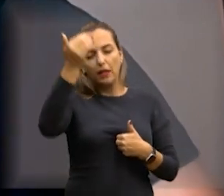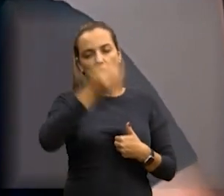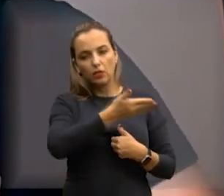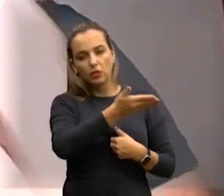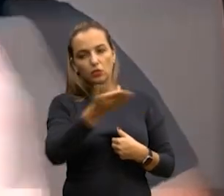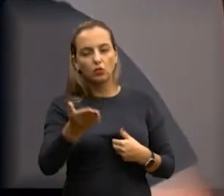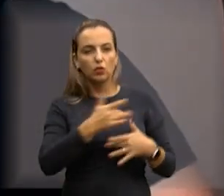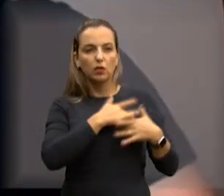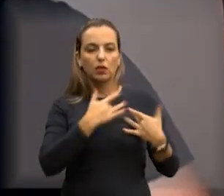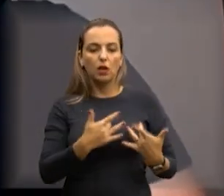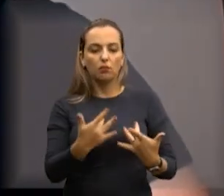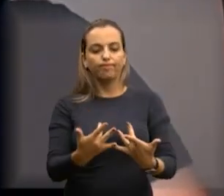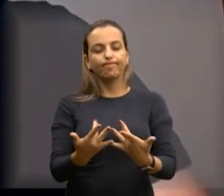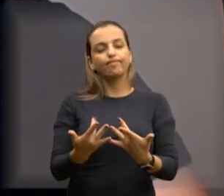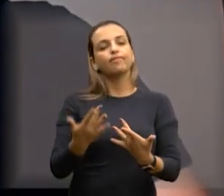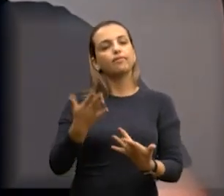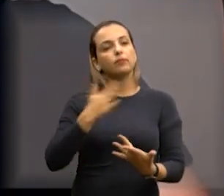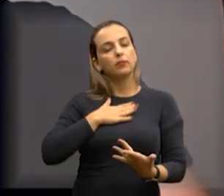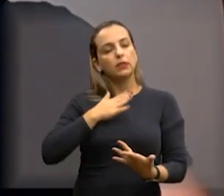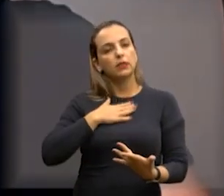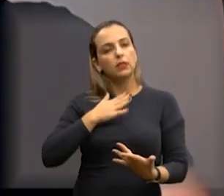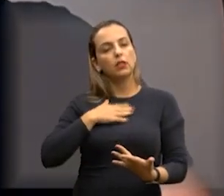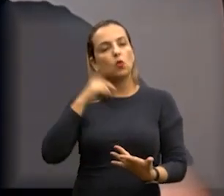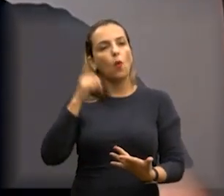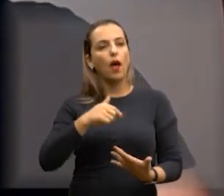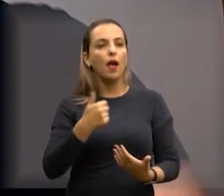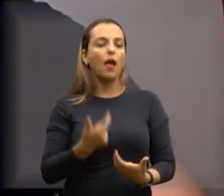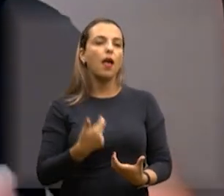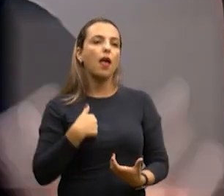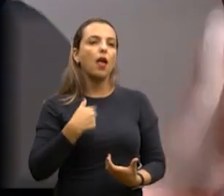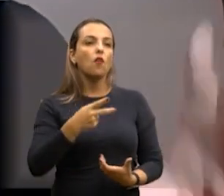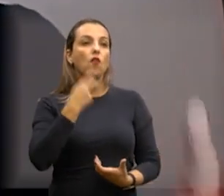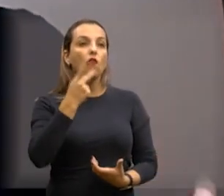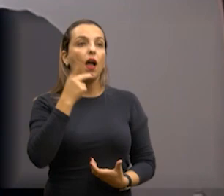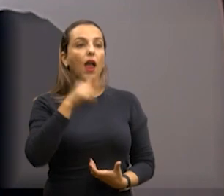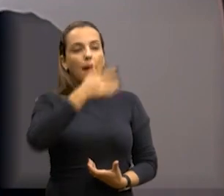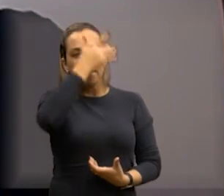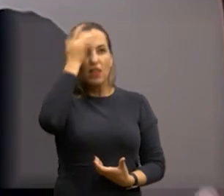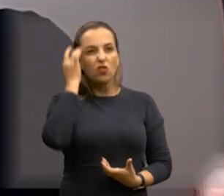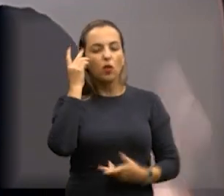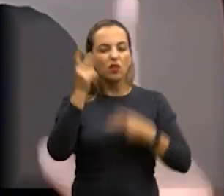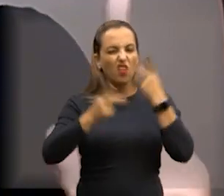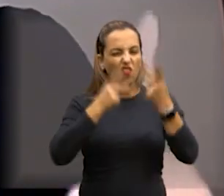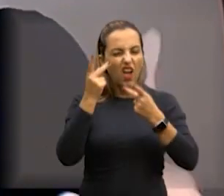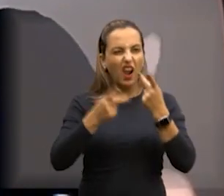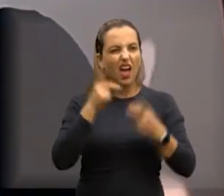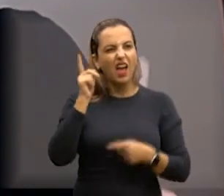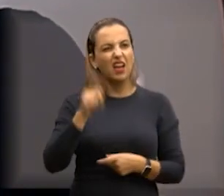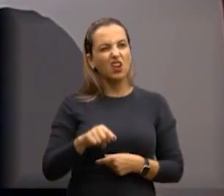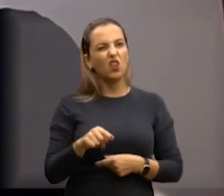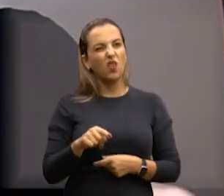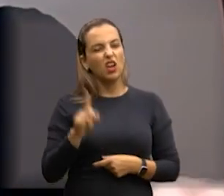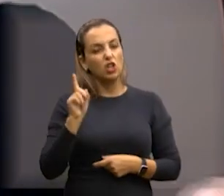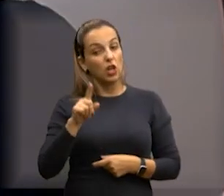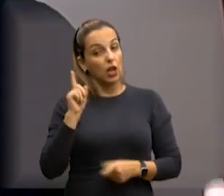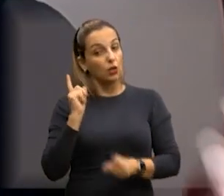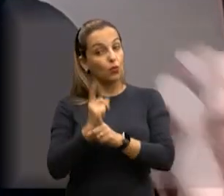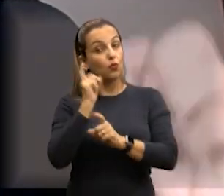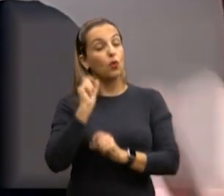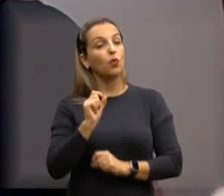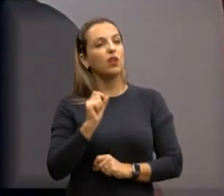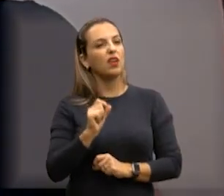todos que solidarizaram com a situação. Eu quero dizer para aqueles que comentaram, que a gente já identificou também quem